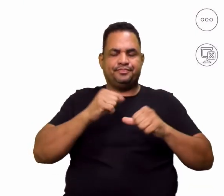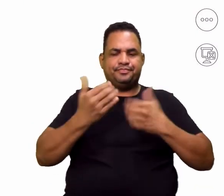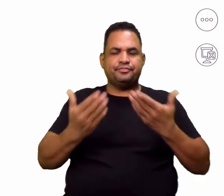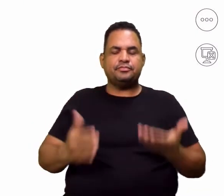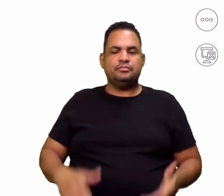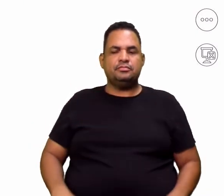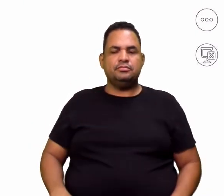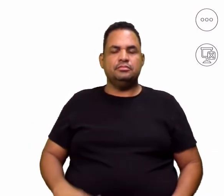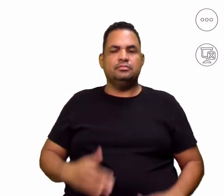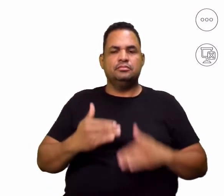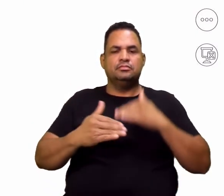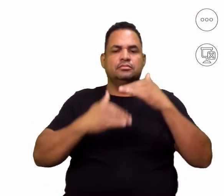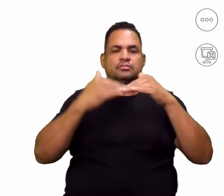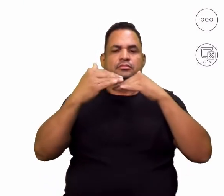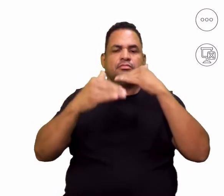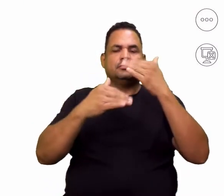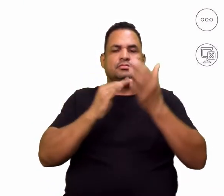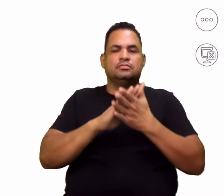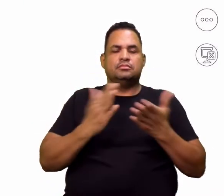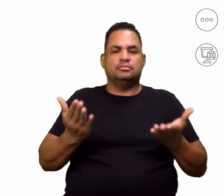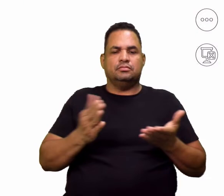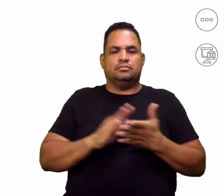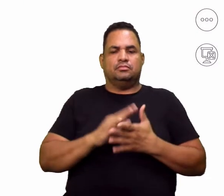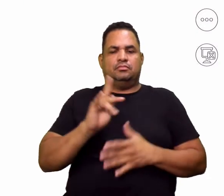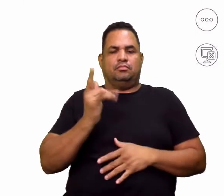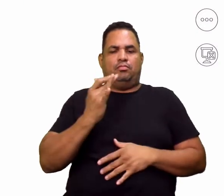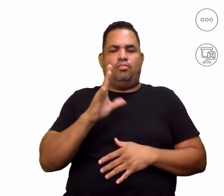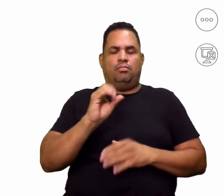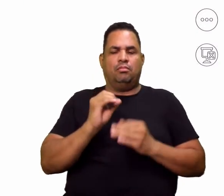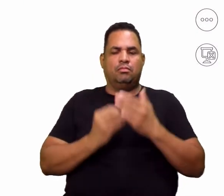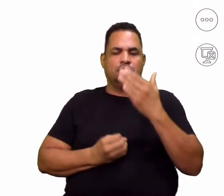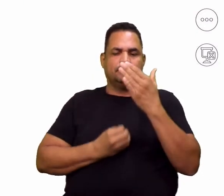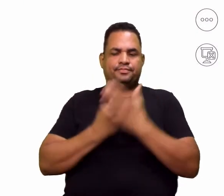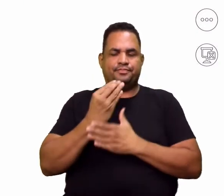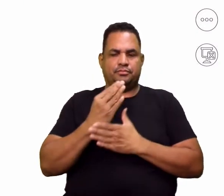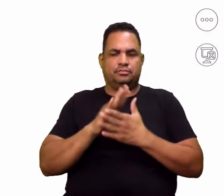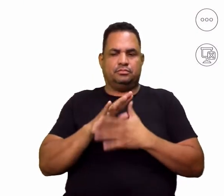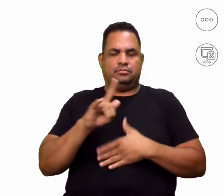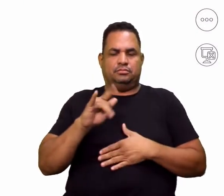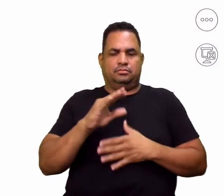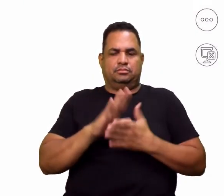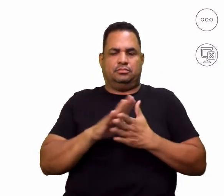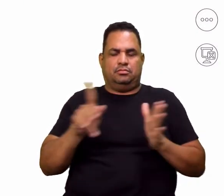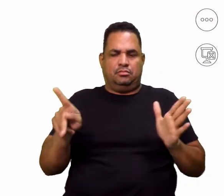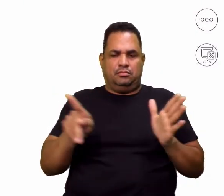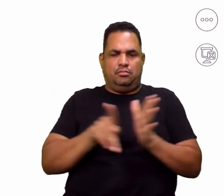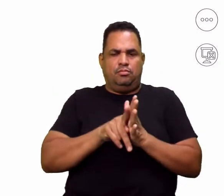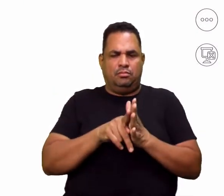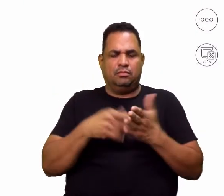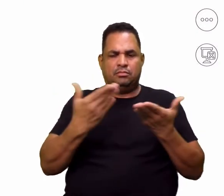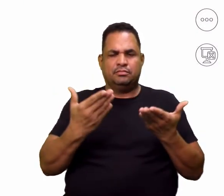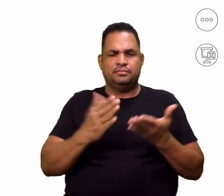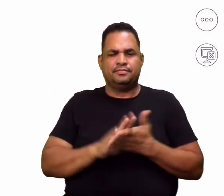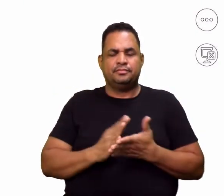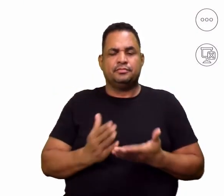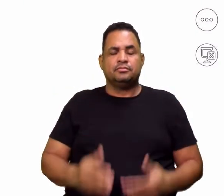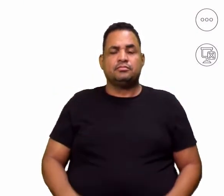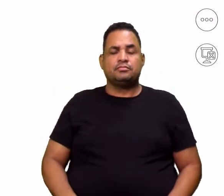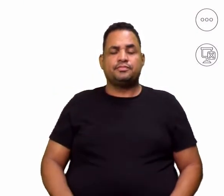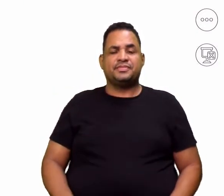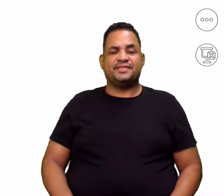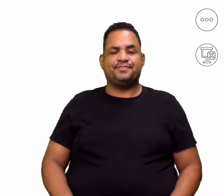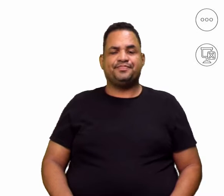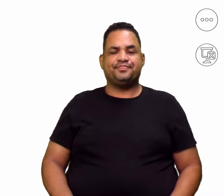se desenvolver, mesmo sendo haploides, formando esses zangões, que são específicos. O único intuito deles ali